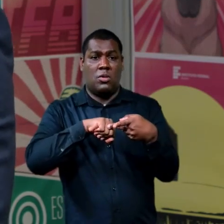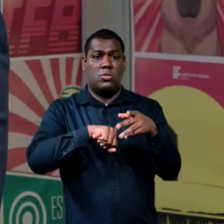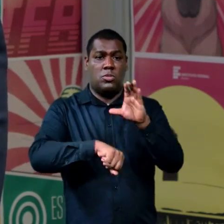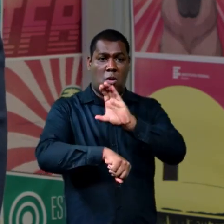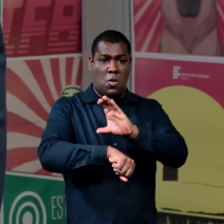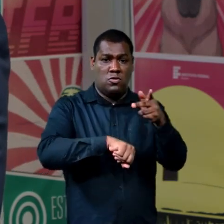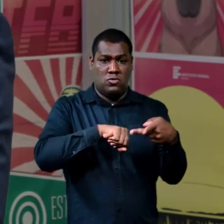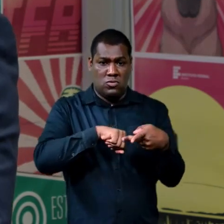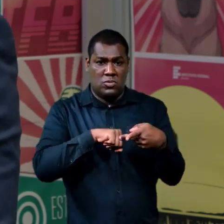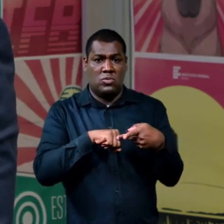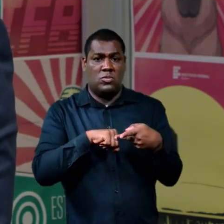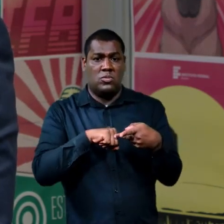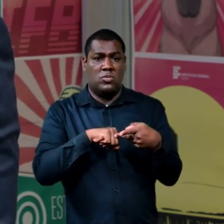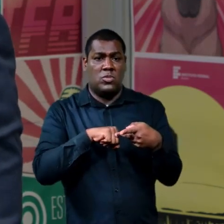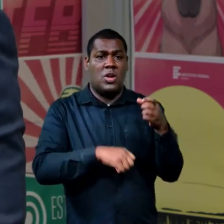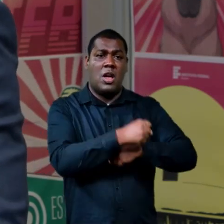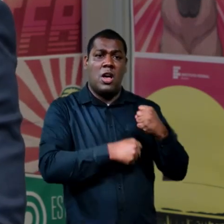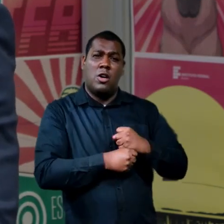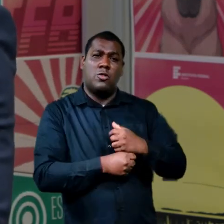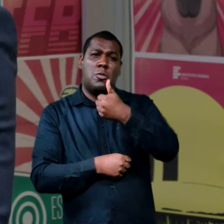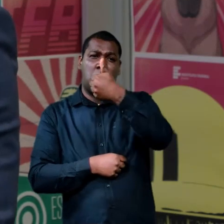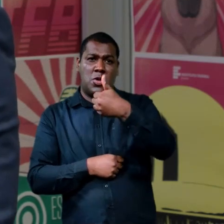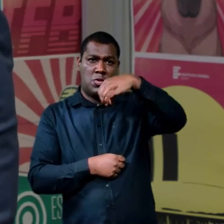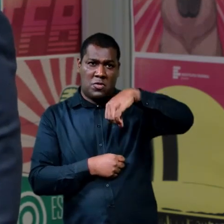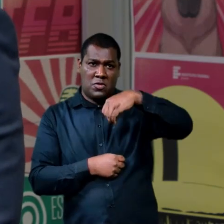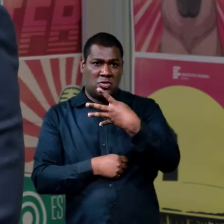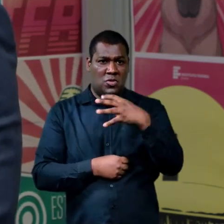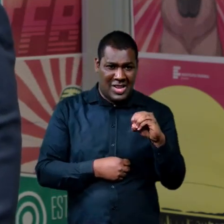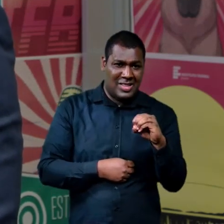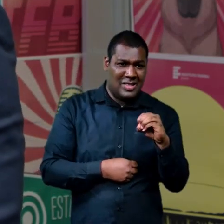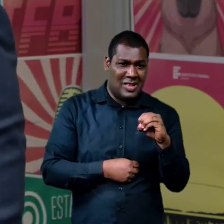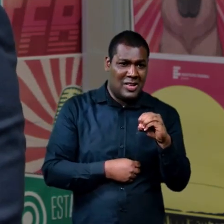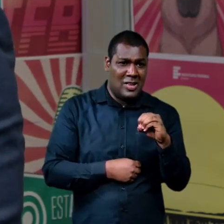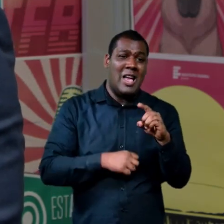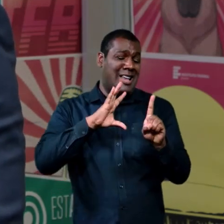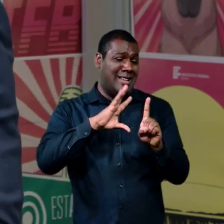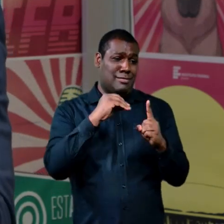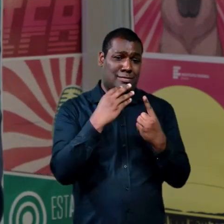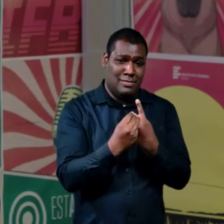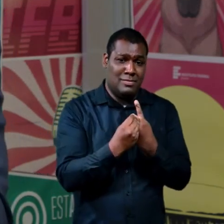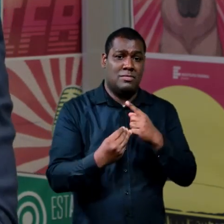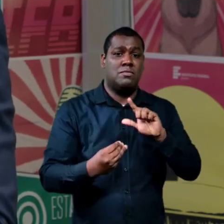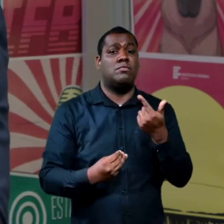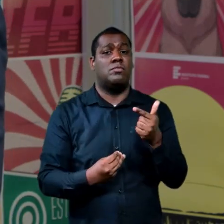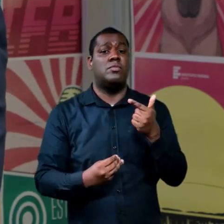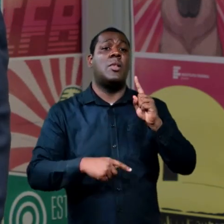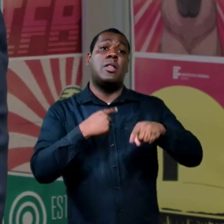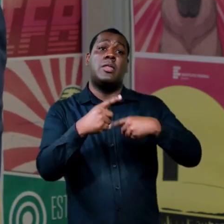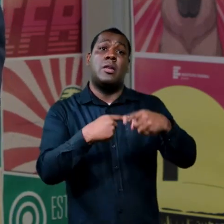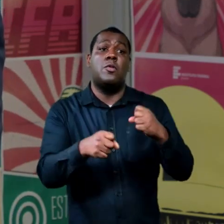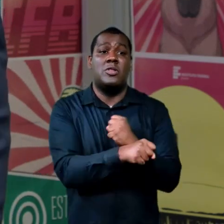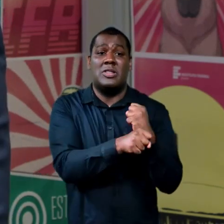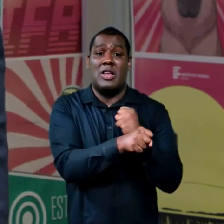Penal. Posteriormente, o nosso Código de 1940, nós não tínhamos em 1940 a figura do assédio sexual. Depois, muitos anos